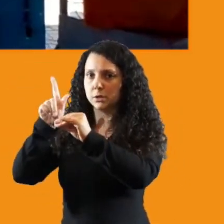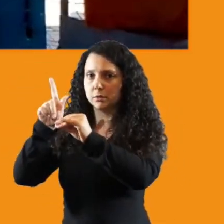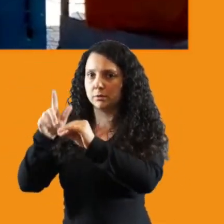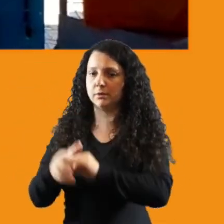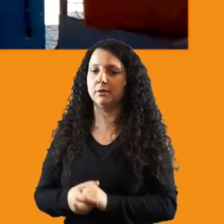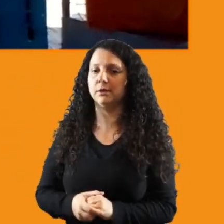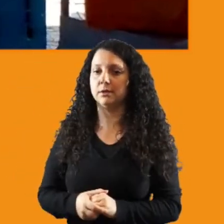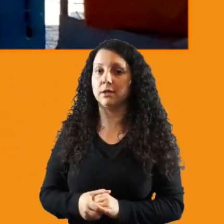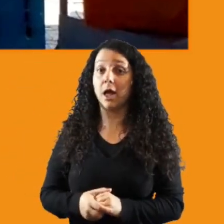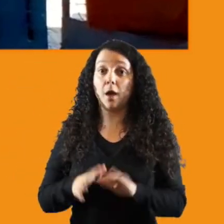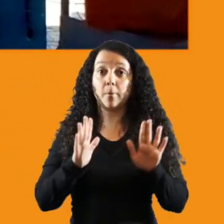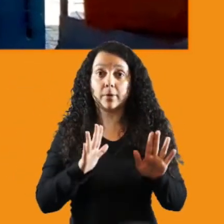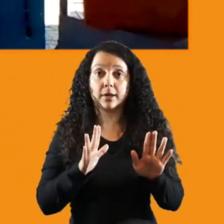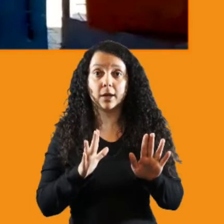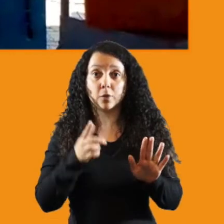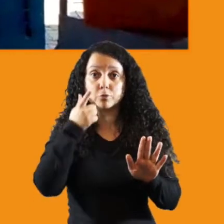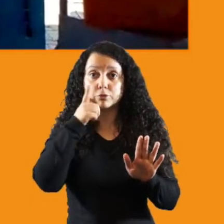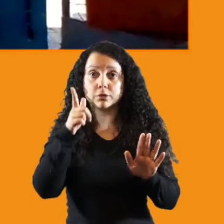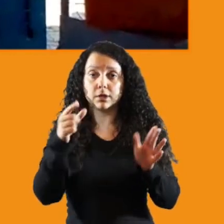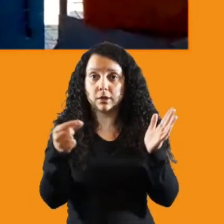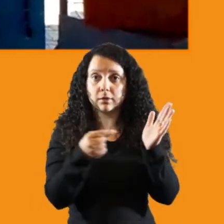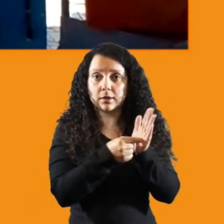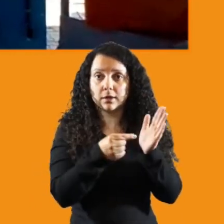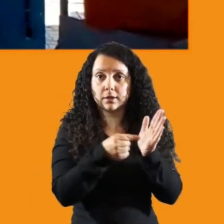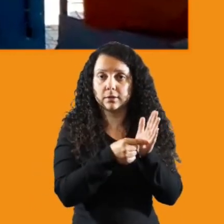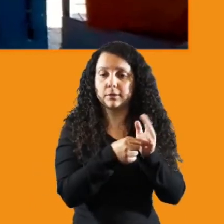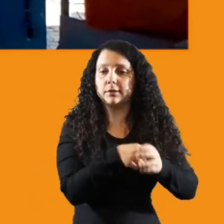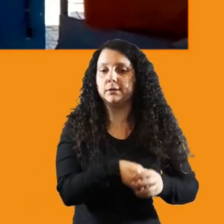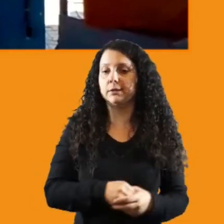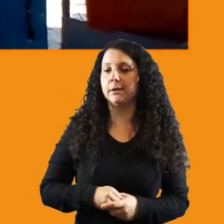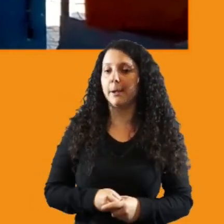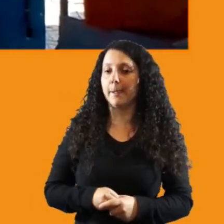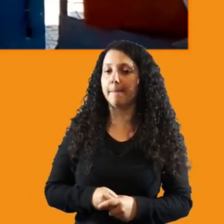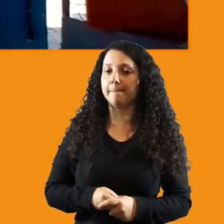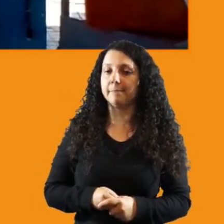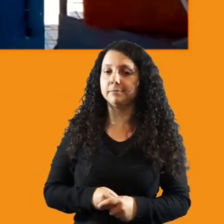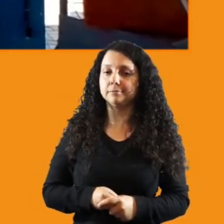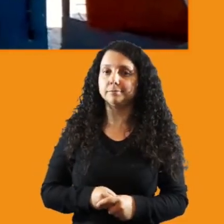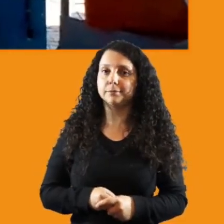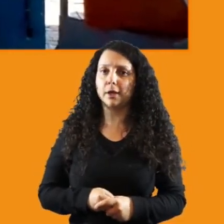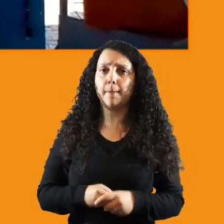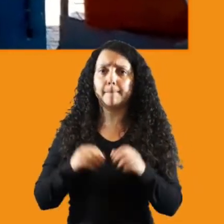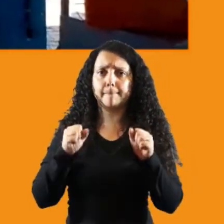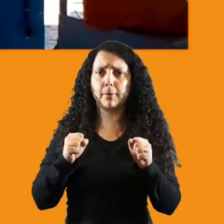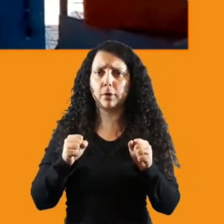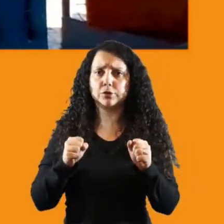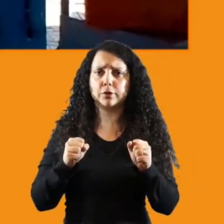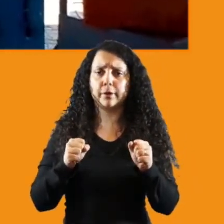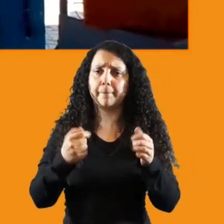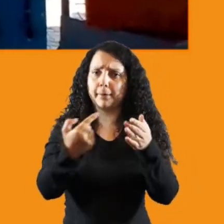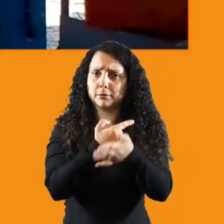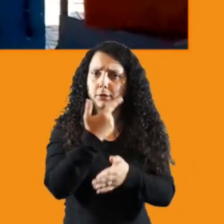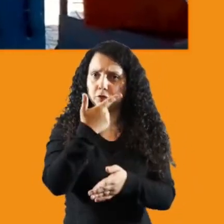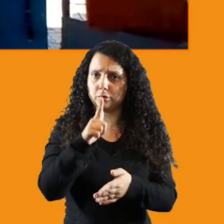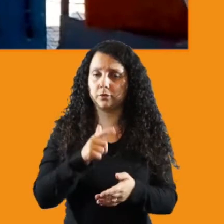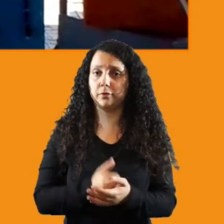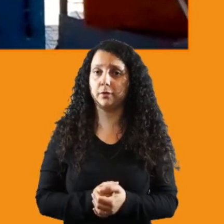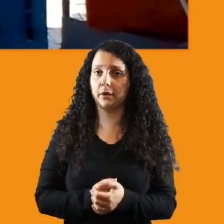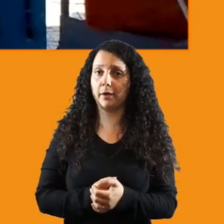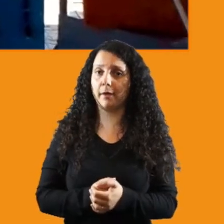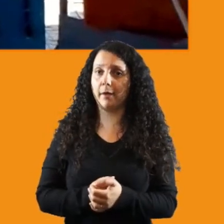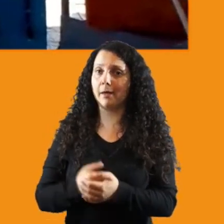Potter estava perguntando quanto tempo... Pode repetir, Potter? Quanto tempo a gente precisa captar energia